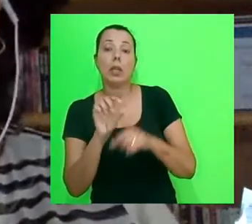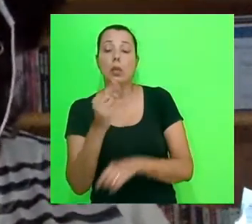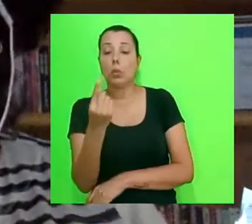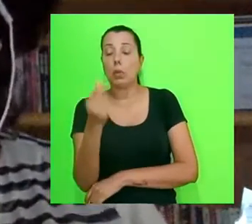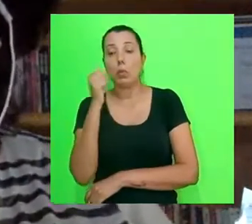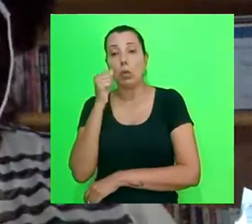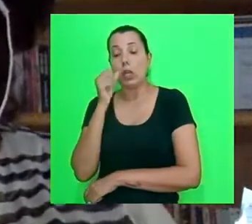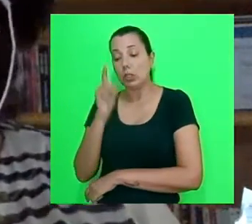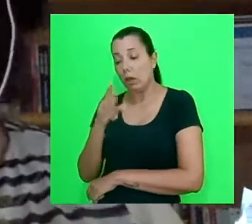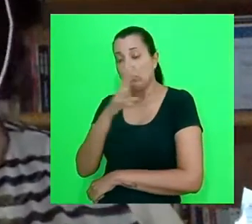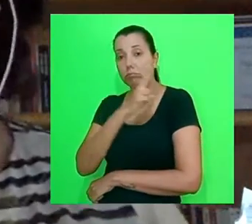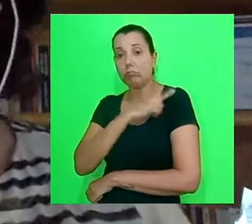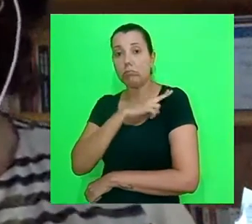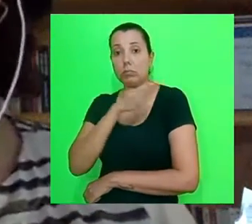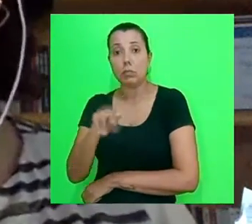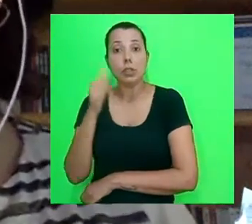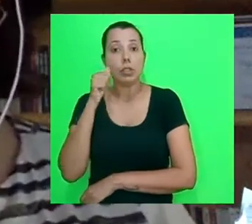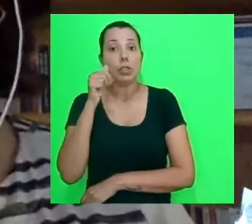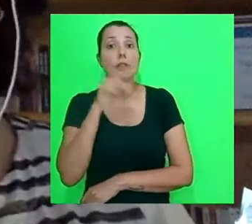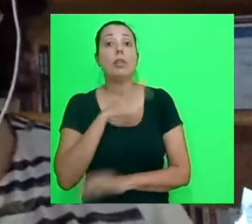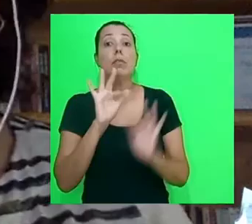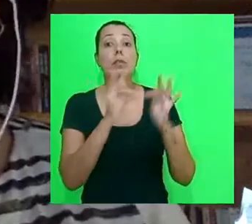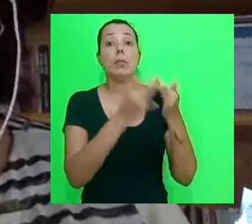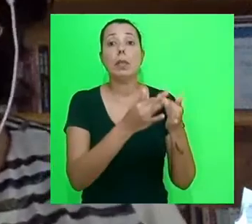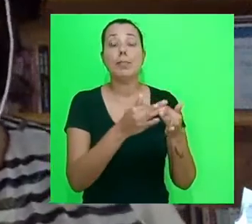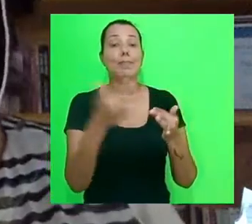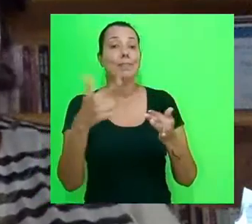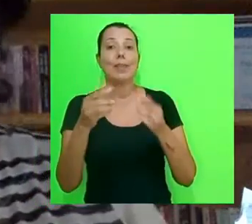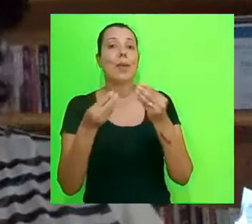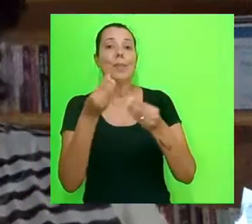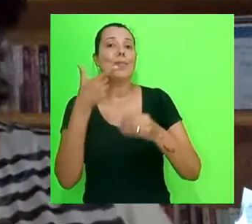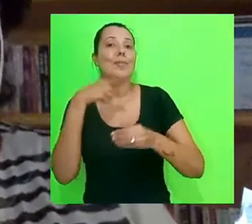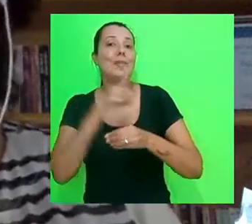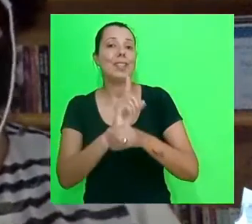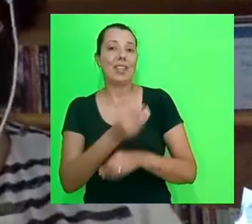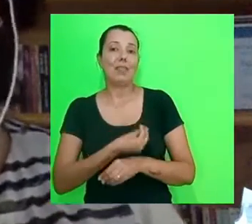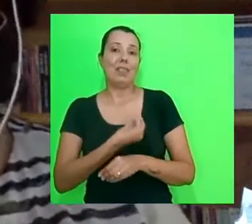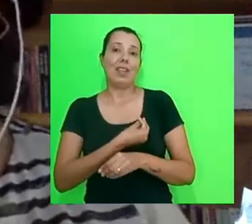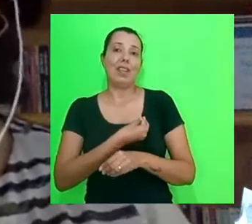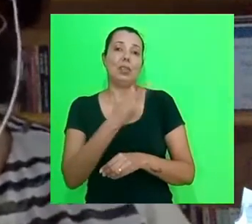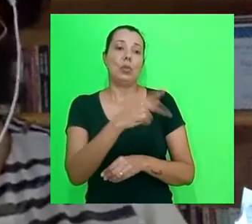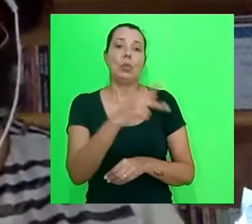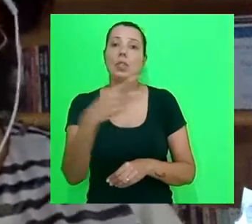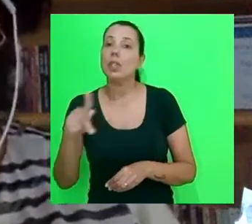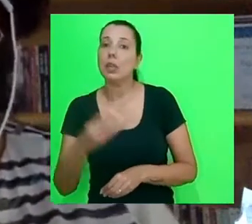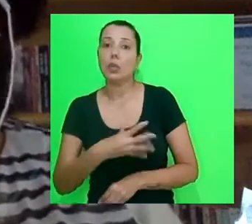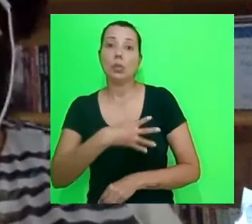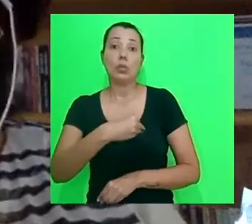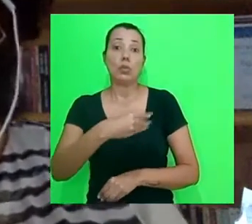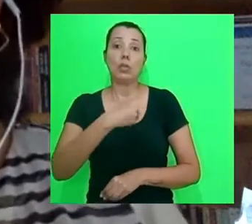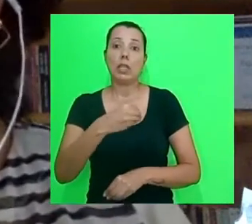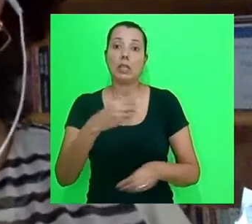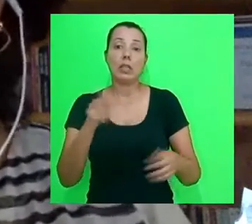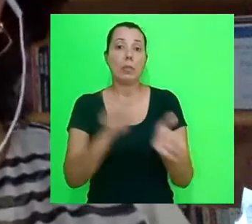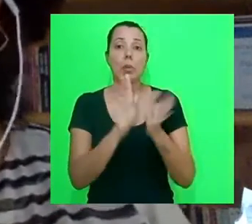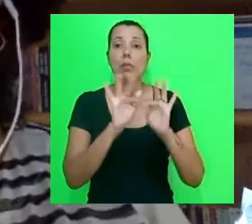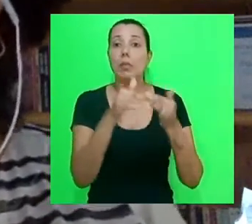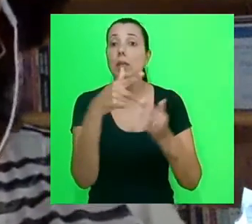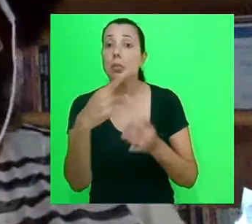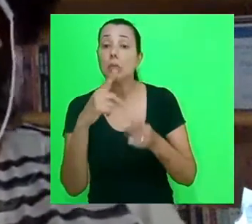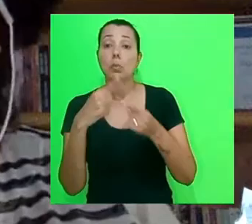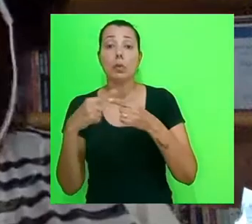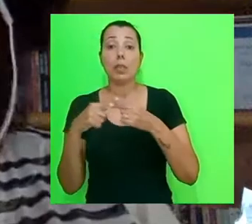distanciamento físico, e dizendo para uma mulher para estar em casa, porque é a forma mais correta que se tem para impedir